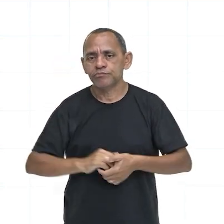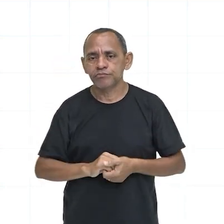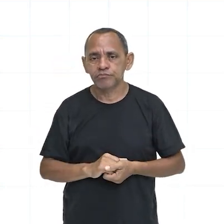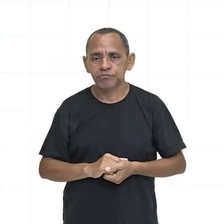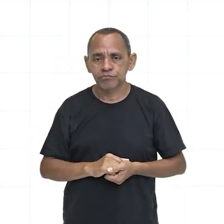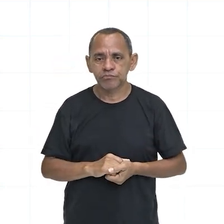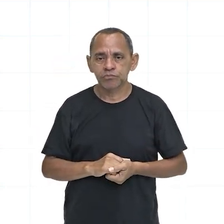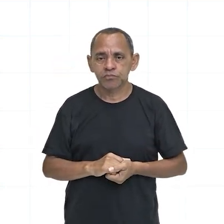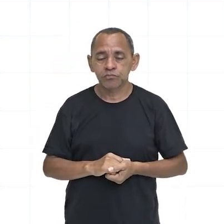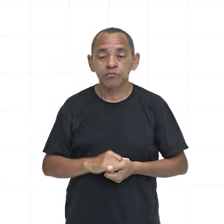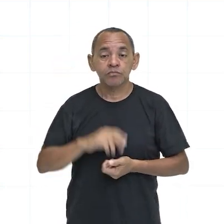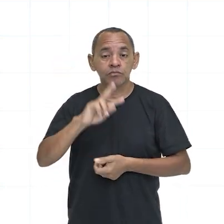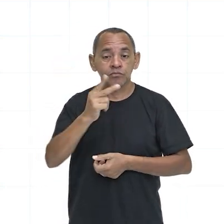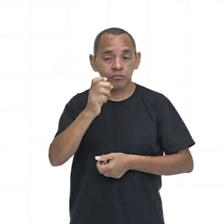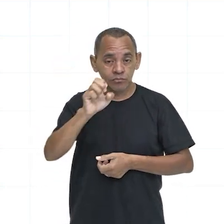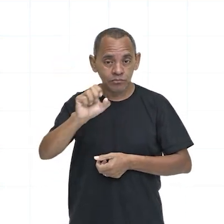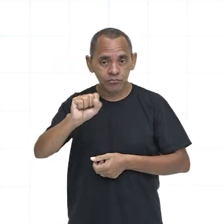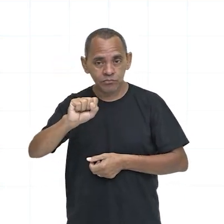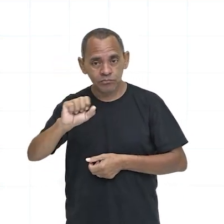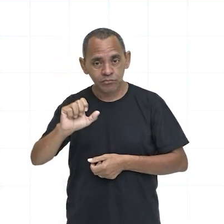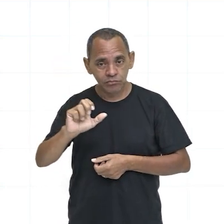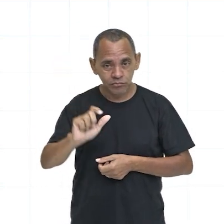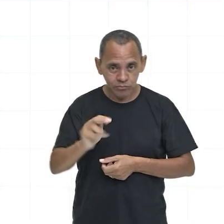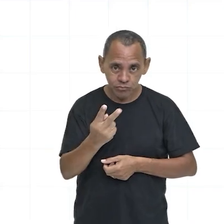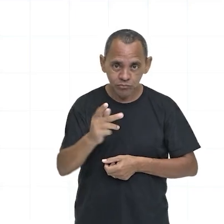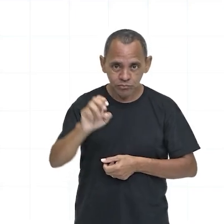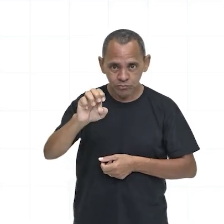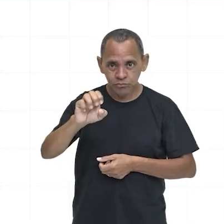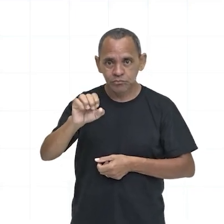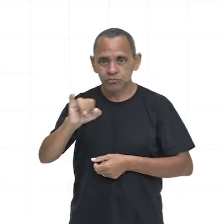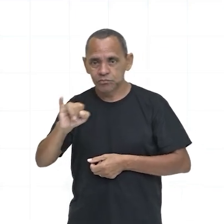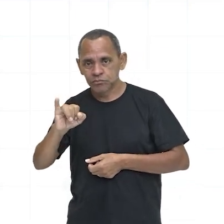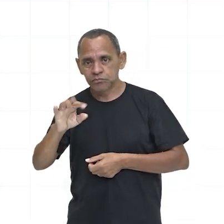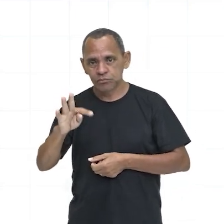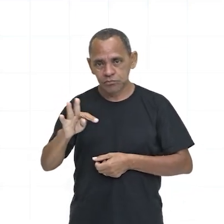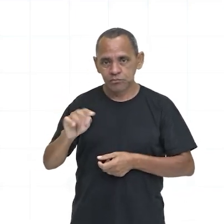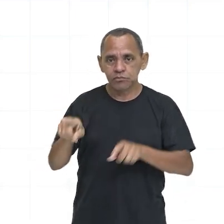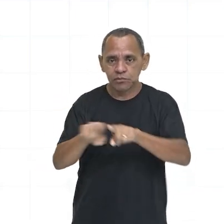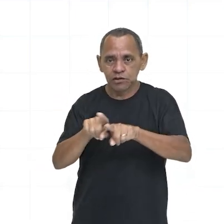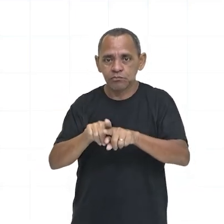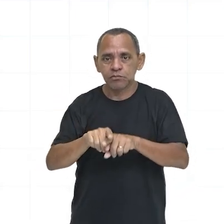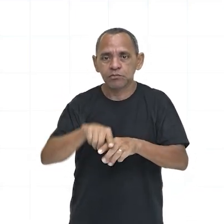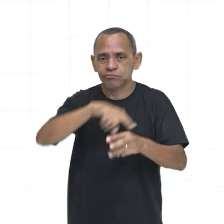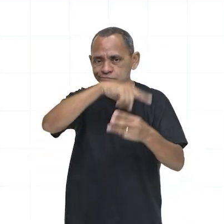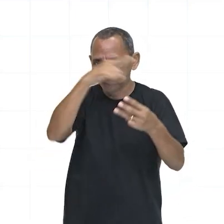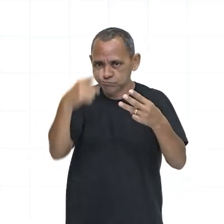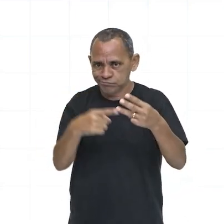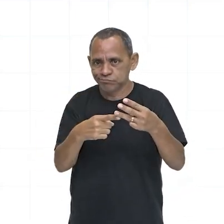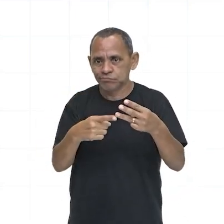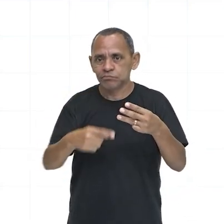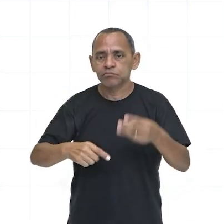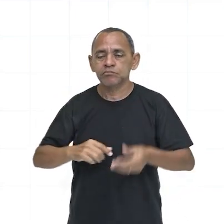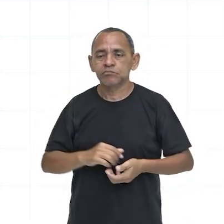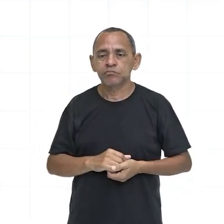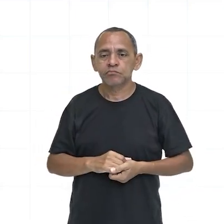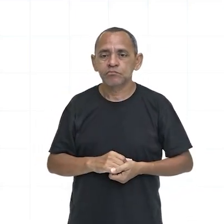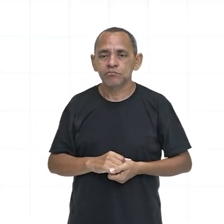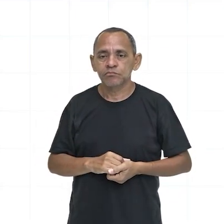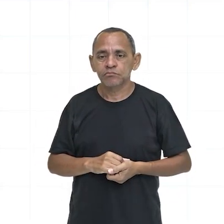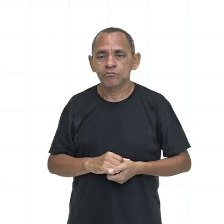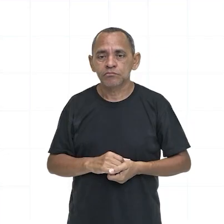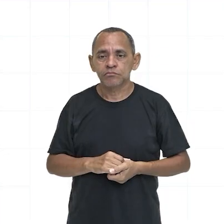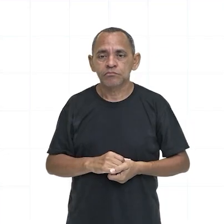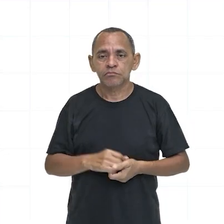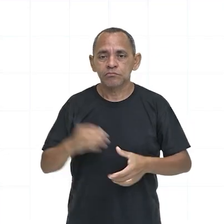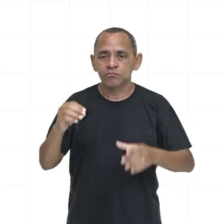He, she e it, tá certo? Então, todas as vezes que eu tiver no meu texto falando de presente, só do presente, tá? Que acontece essa regra. Então, eu tenho lá